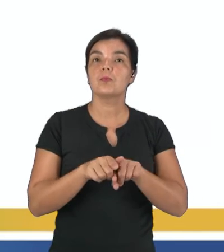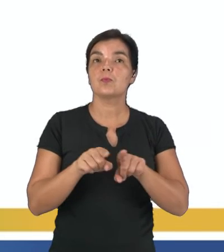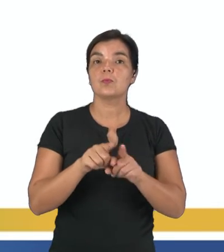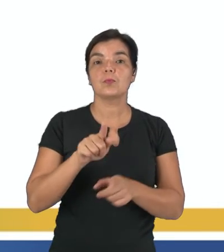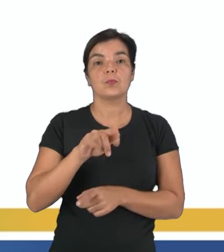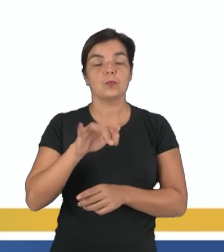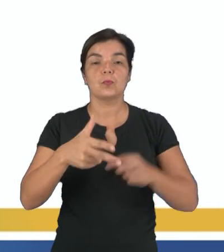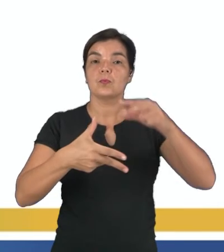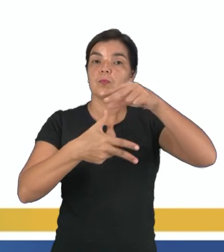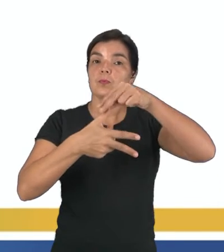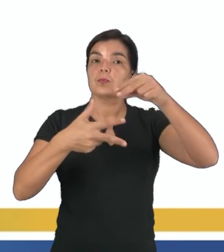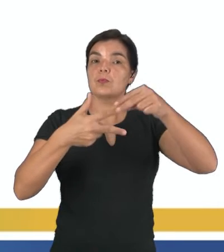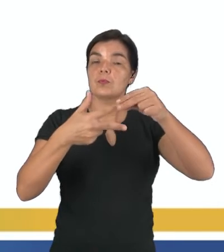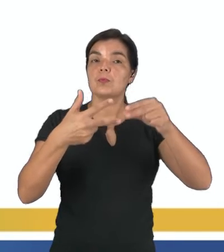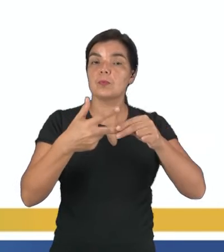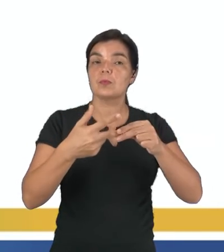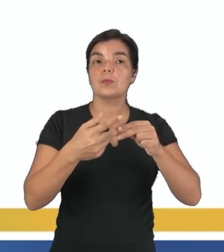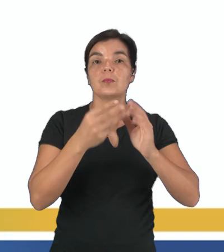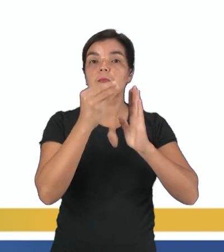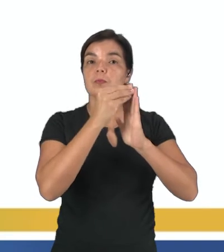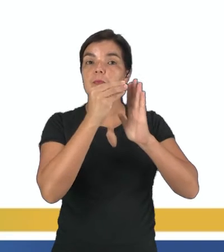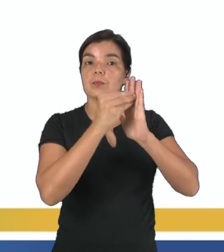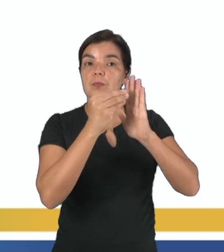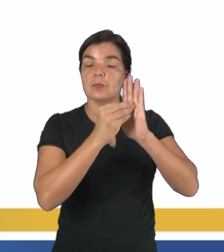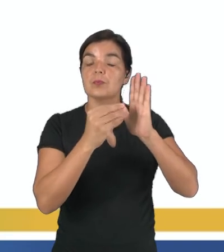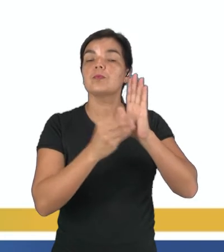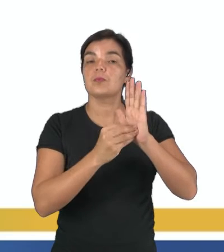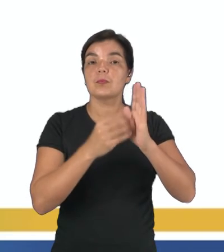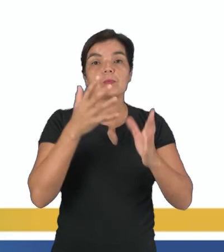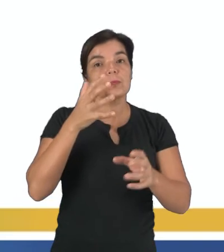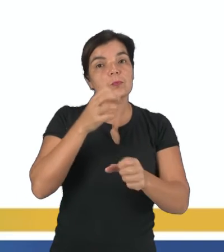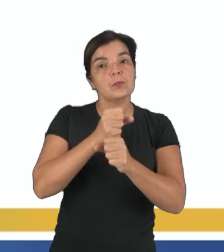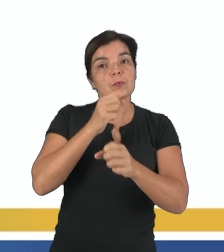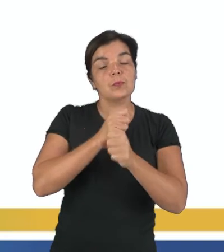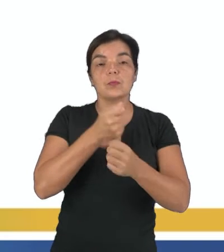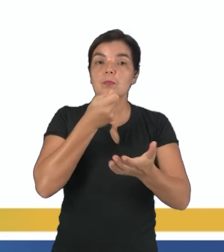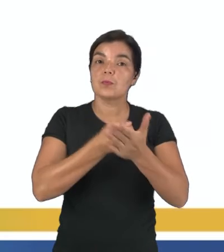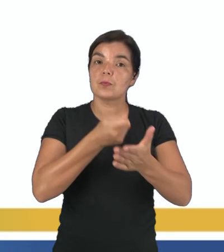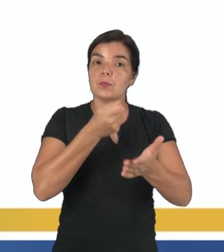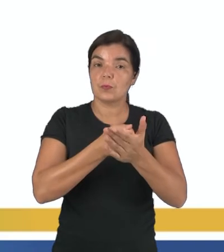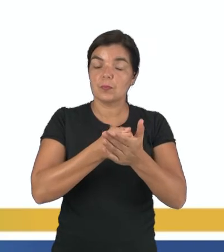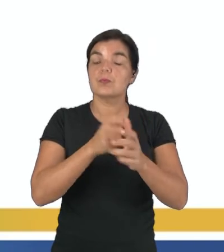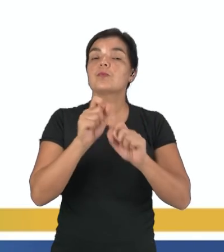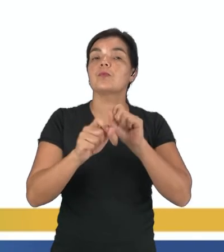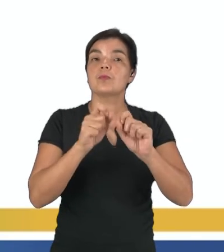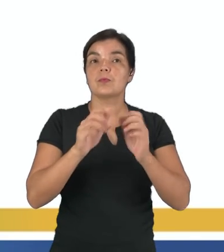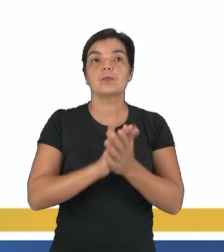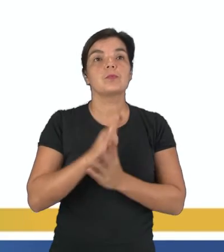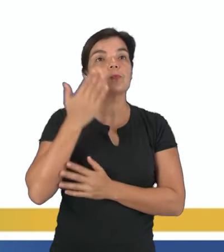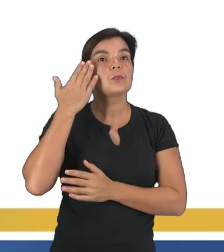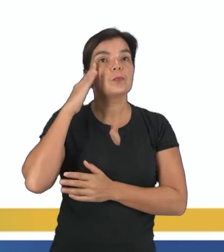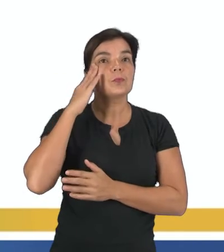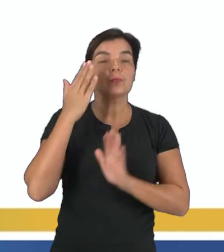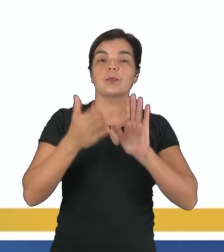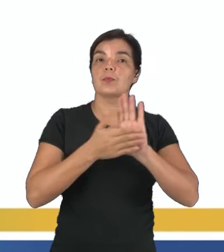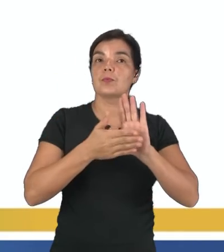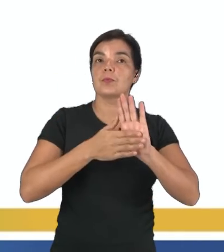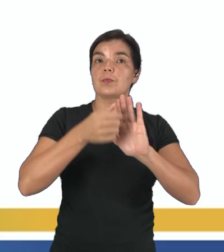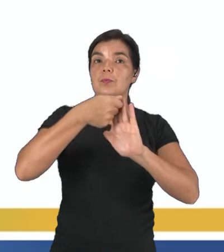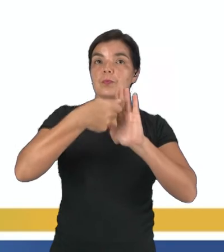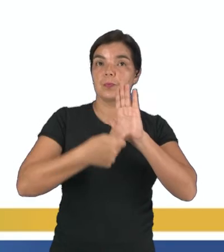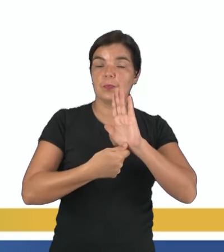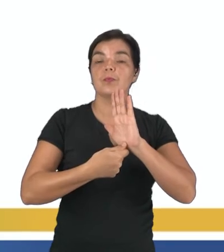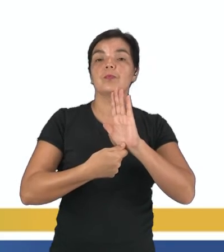lá do Enem, que são os critérios e pontuações exigidos na competência 2, que é compreender a proposta de redação e